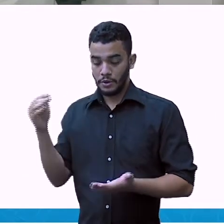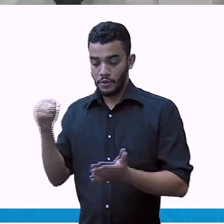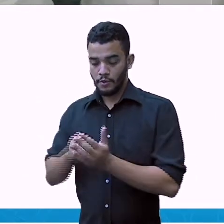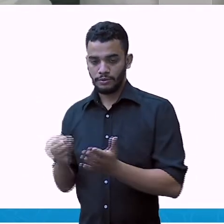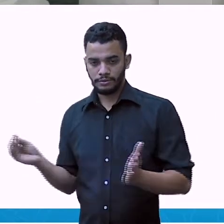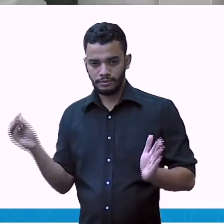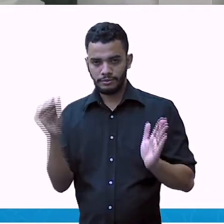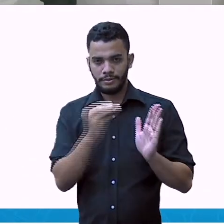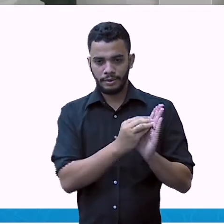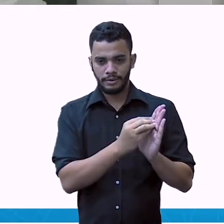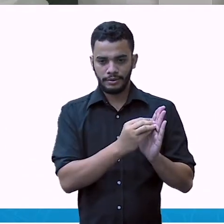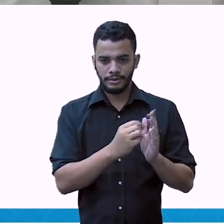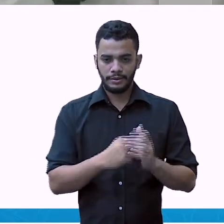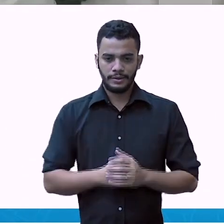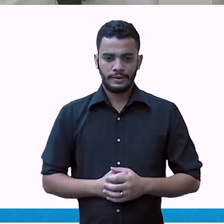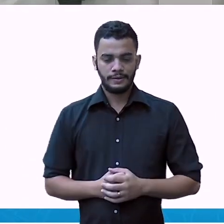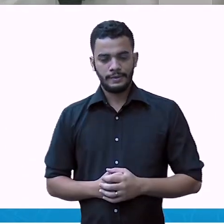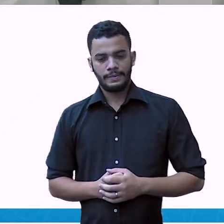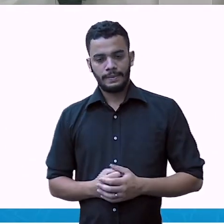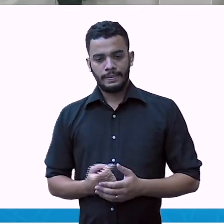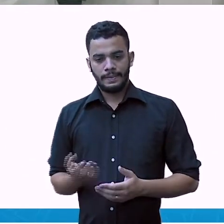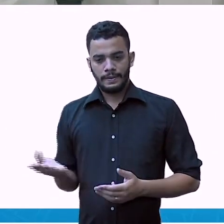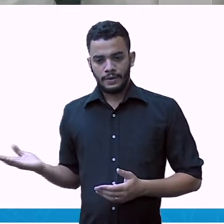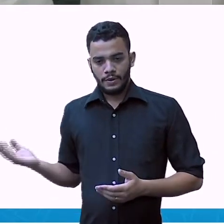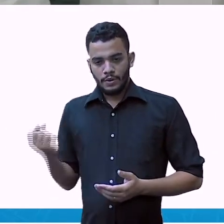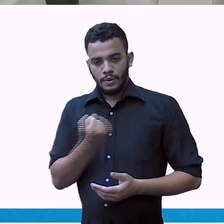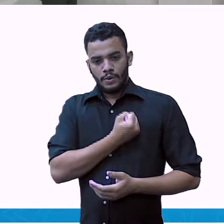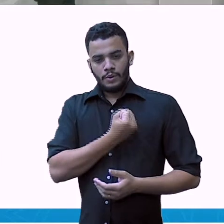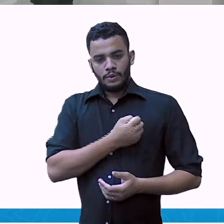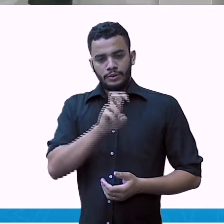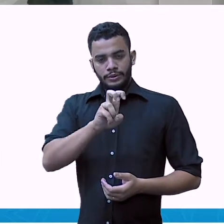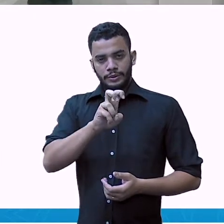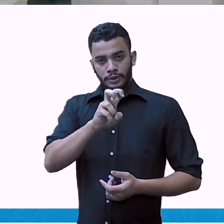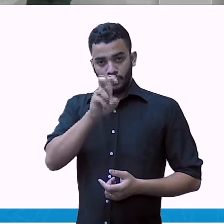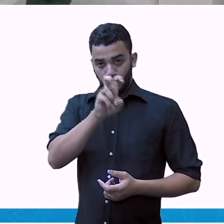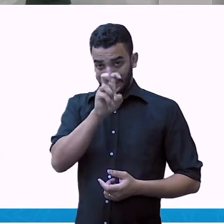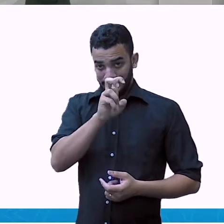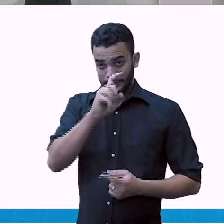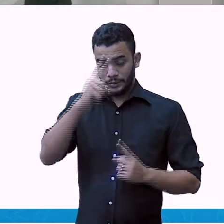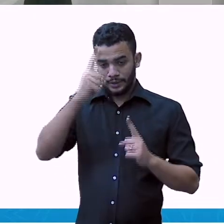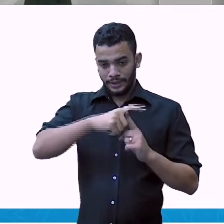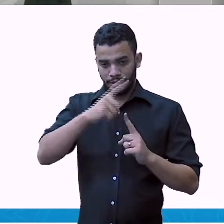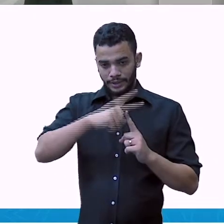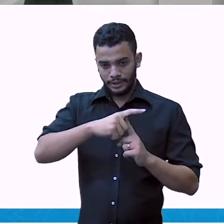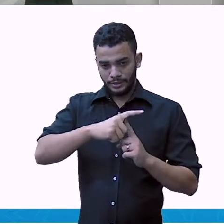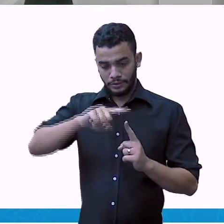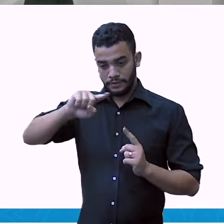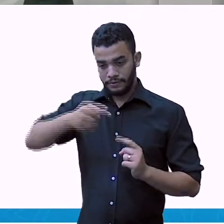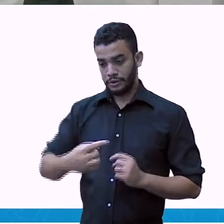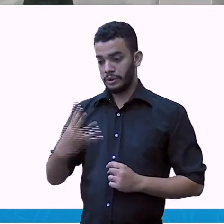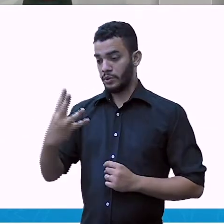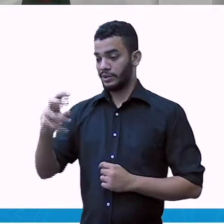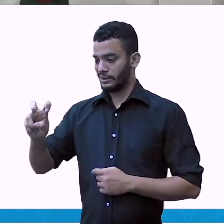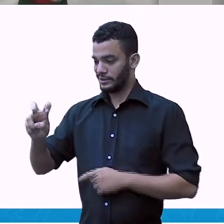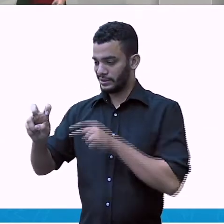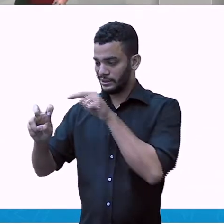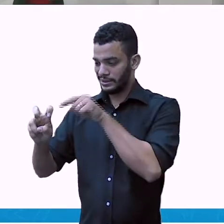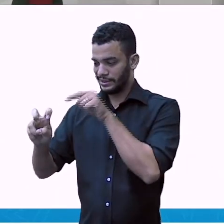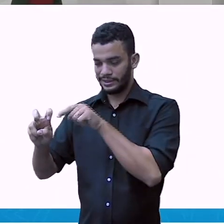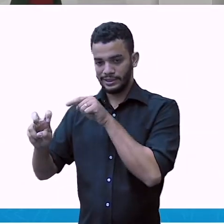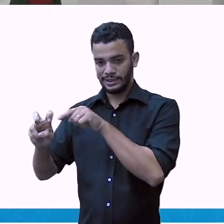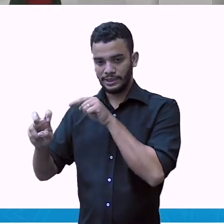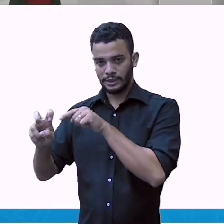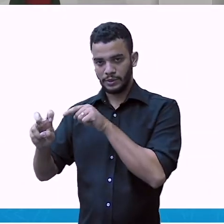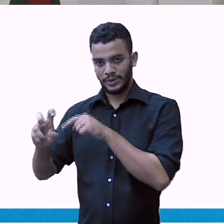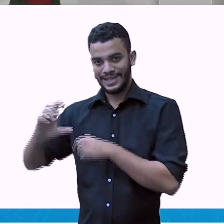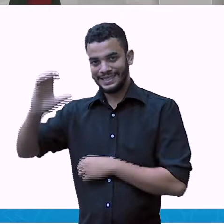vai representar inteiro e aqui ele vai representar centésimo. Não é um inteiro. Por